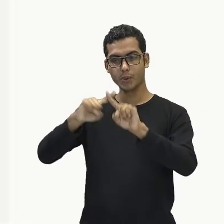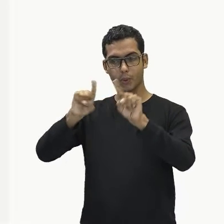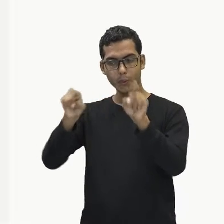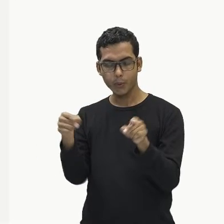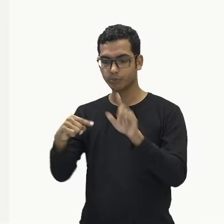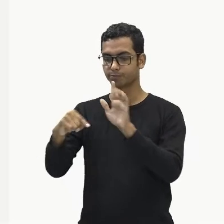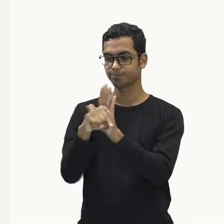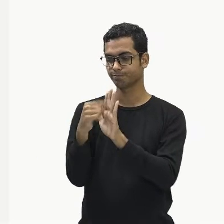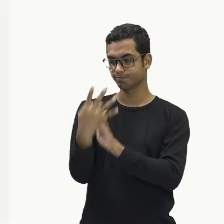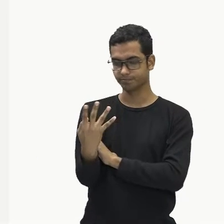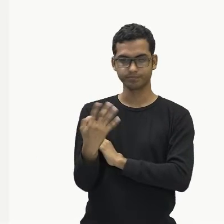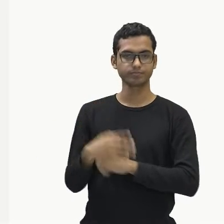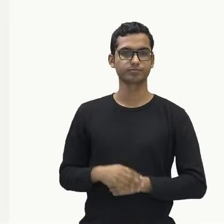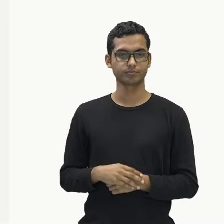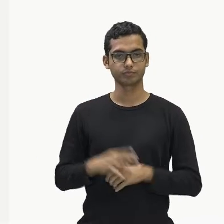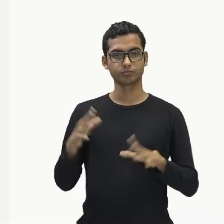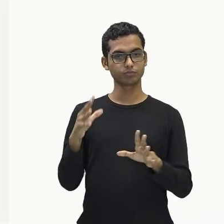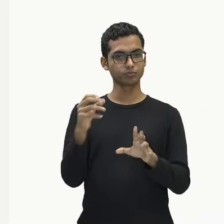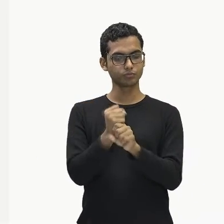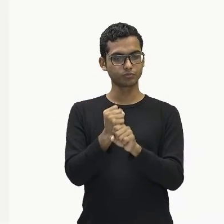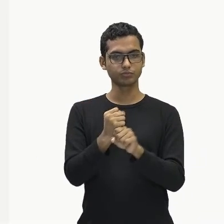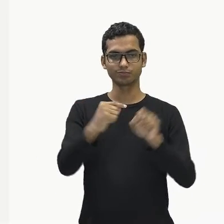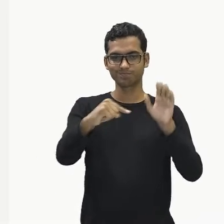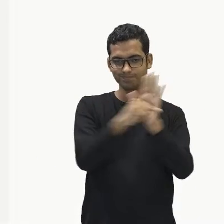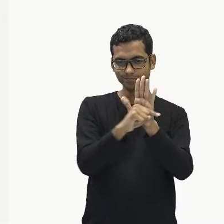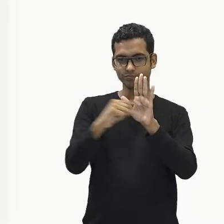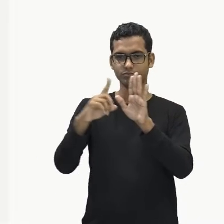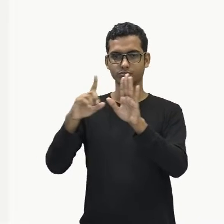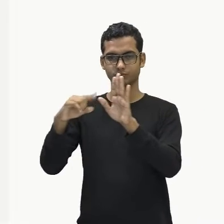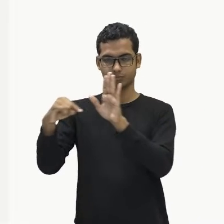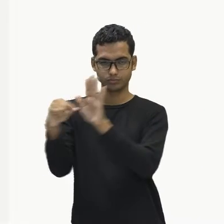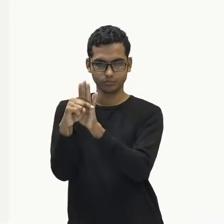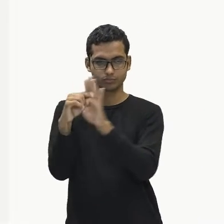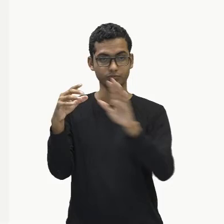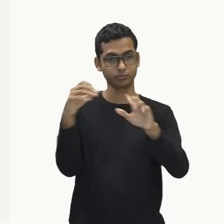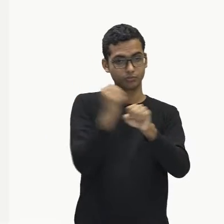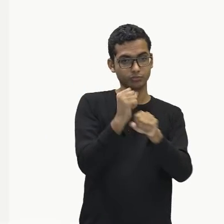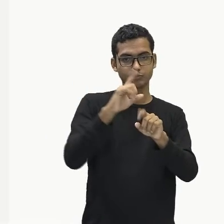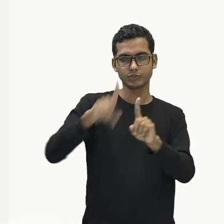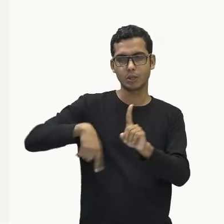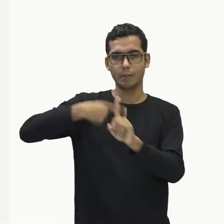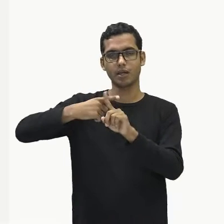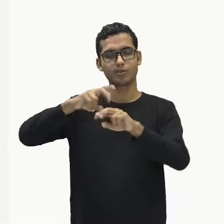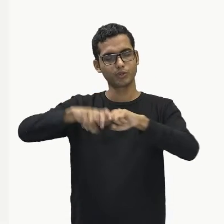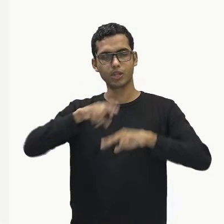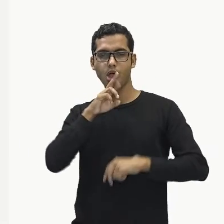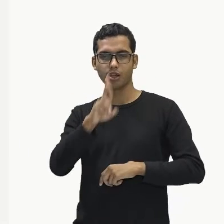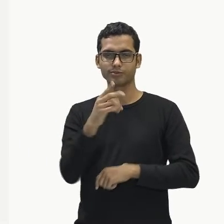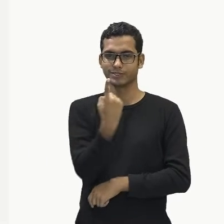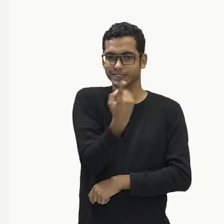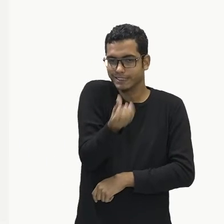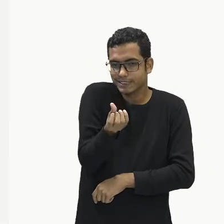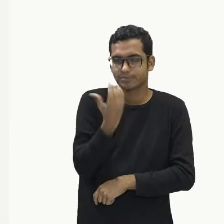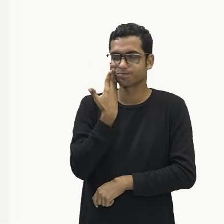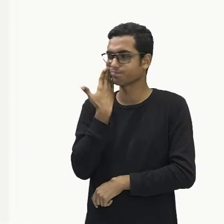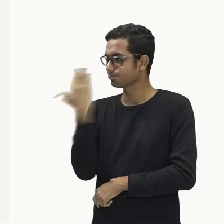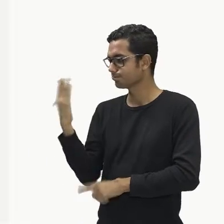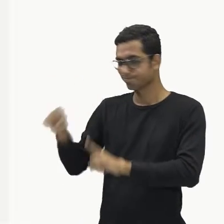4. Menos com menos vai dar mais. Por isso, 16 é